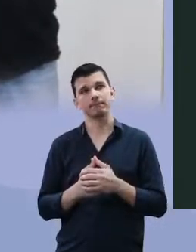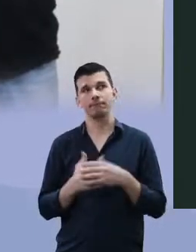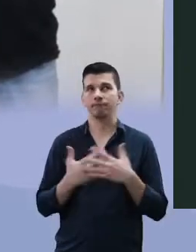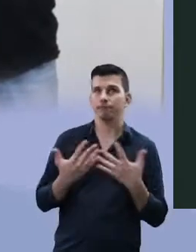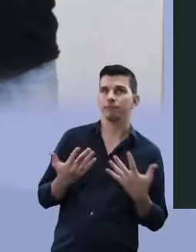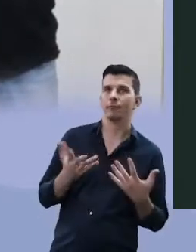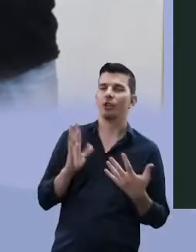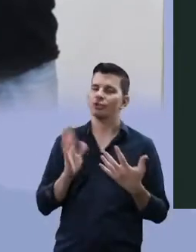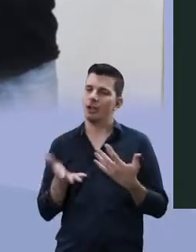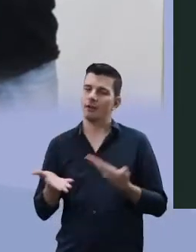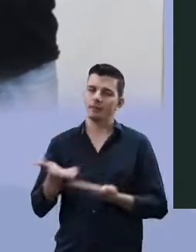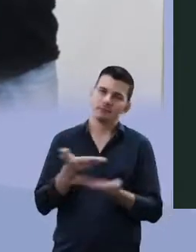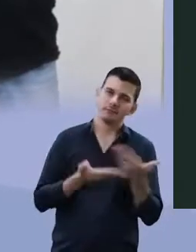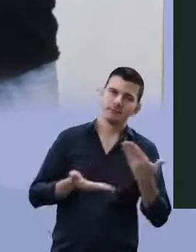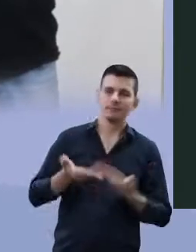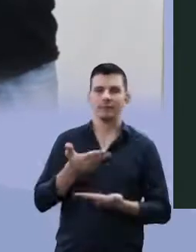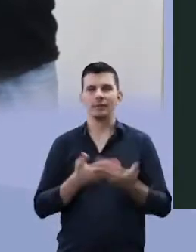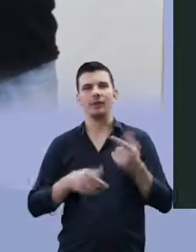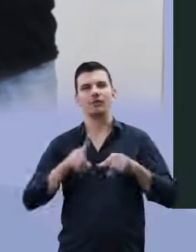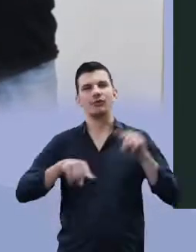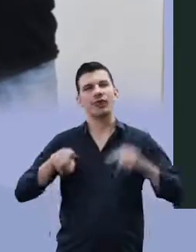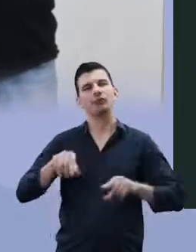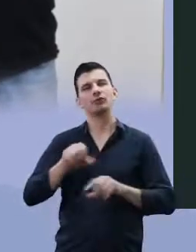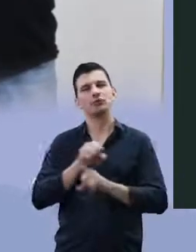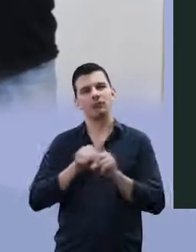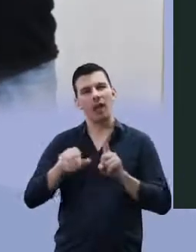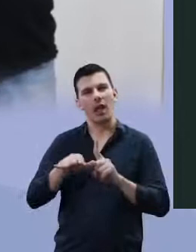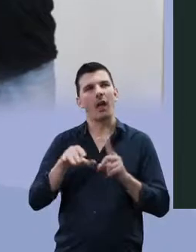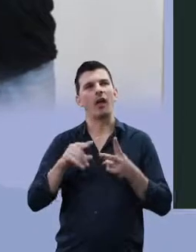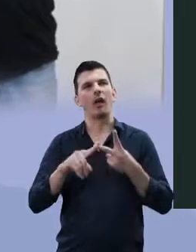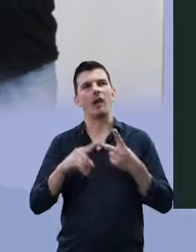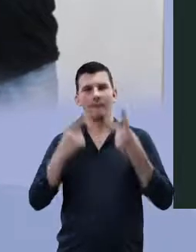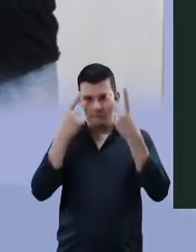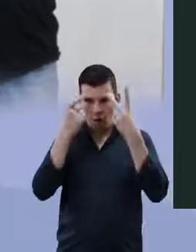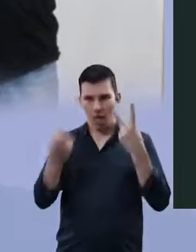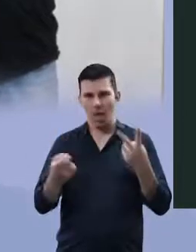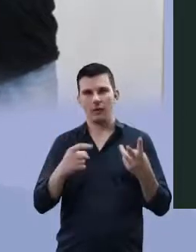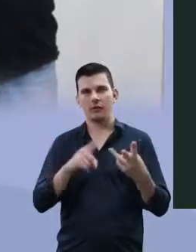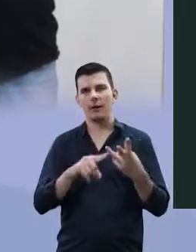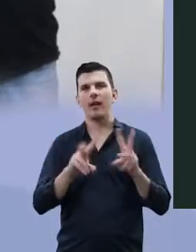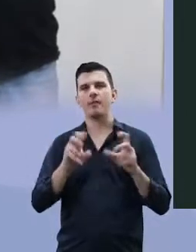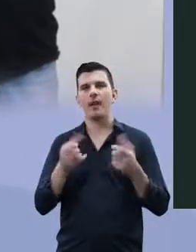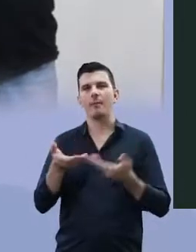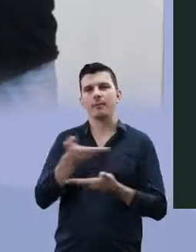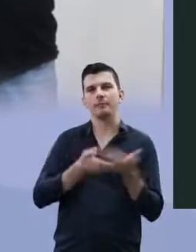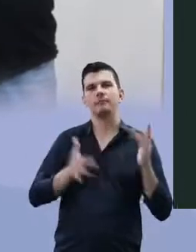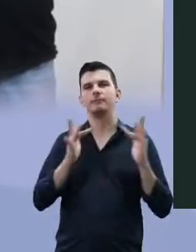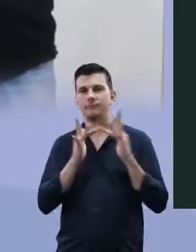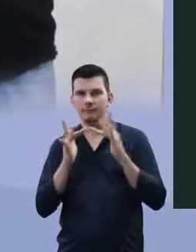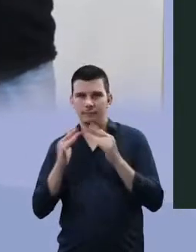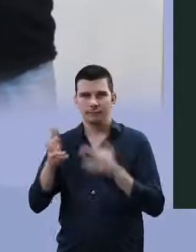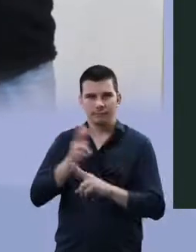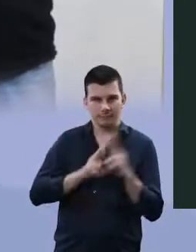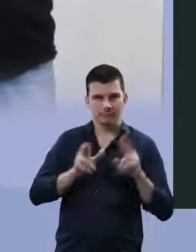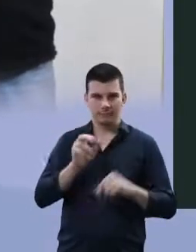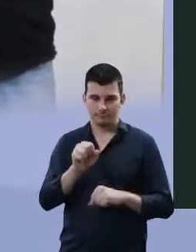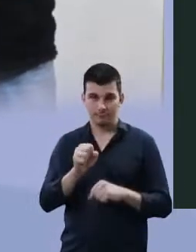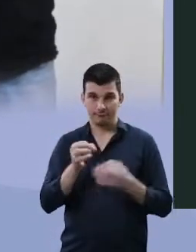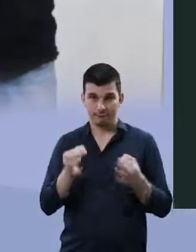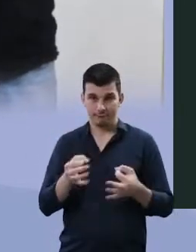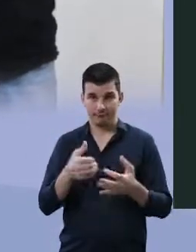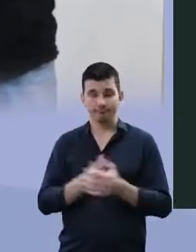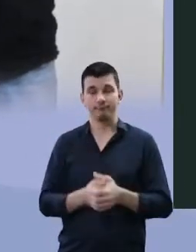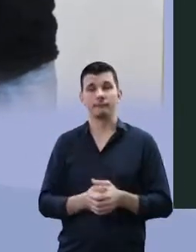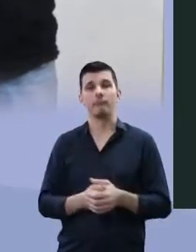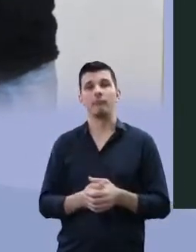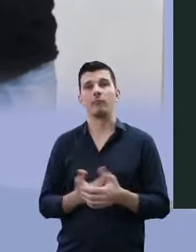digamos, que dialogam, né? Diferenças sociais, desigualdade social e violência, então são temas que estão muito próximos uns